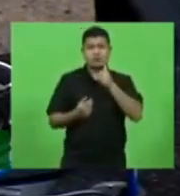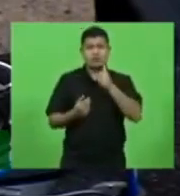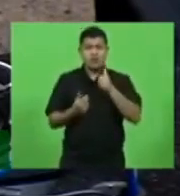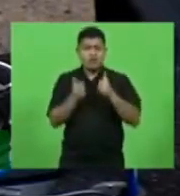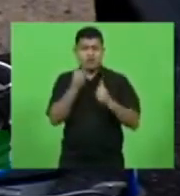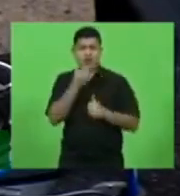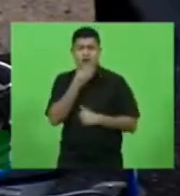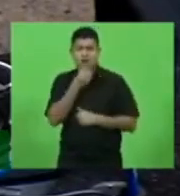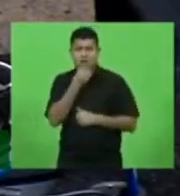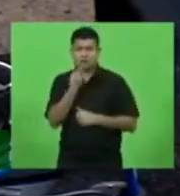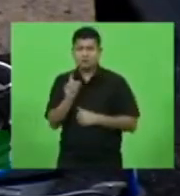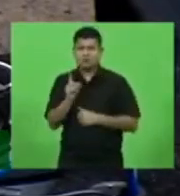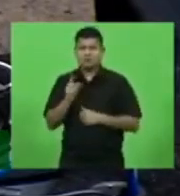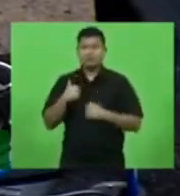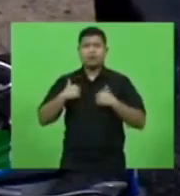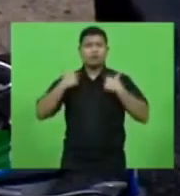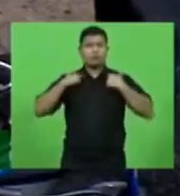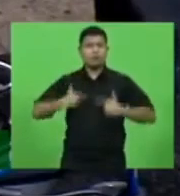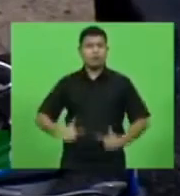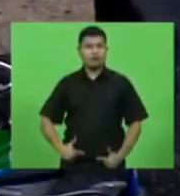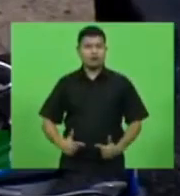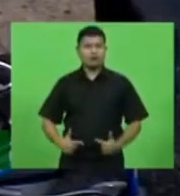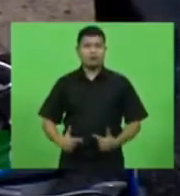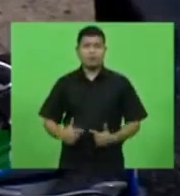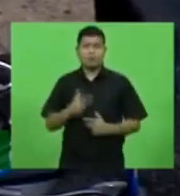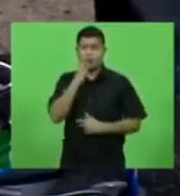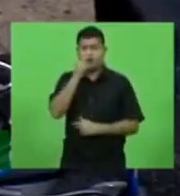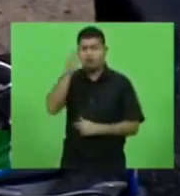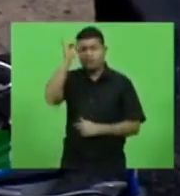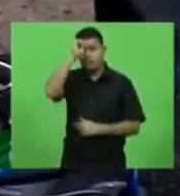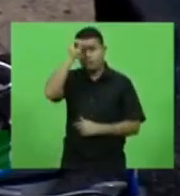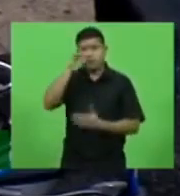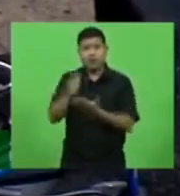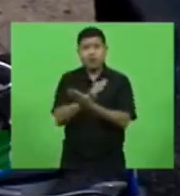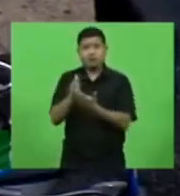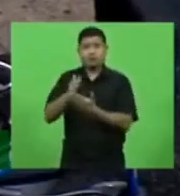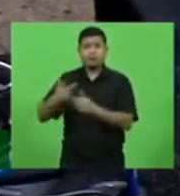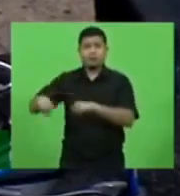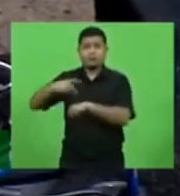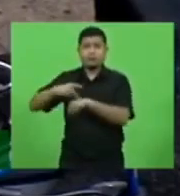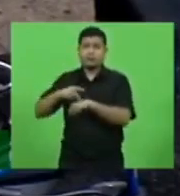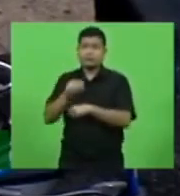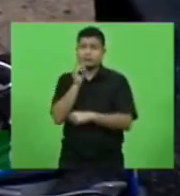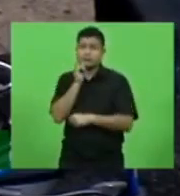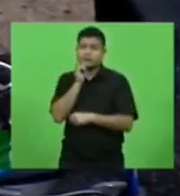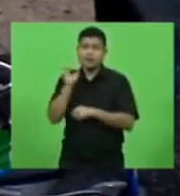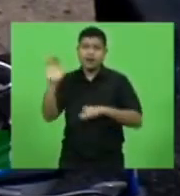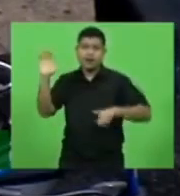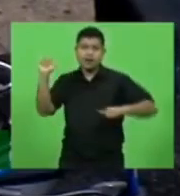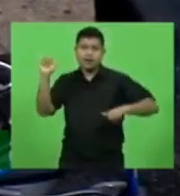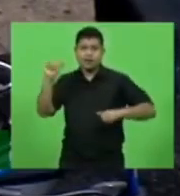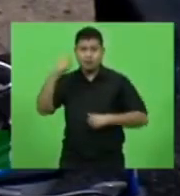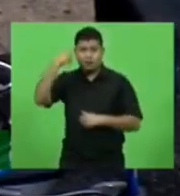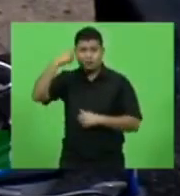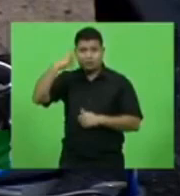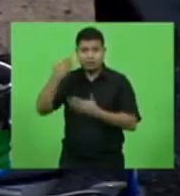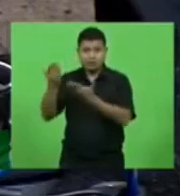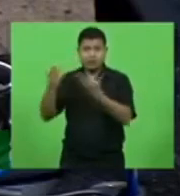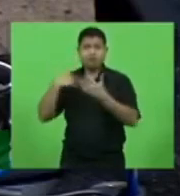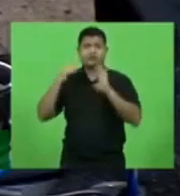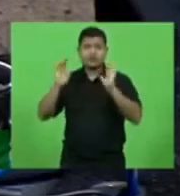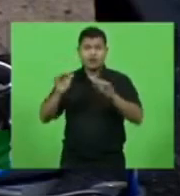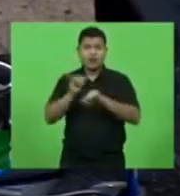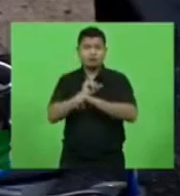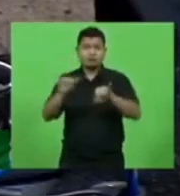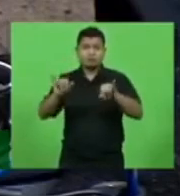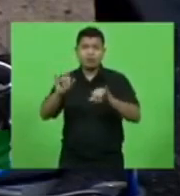mas outros países, como por exemplo, países que falam língua hispânica já tiveram que se pronunciar sobre isso oficialmente. Então,